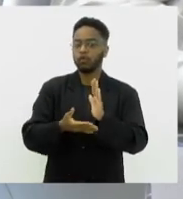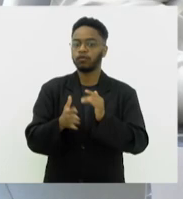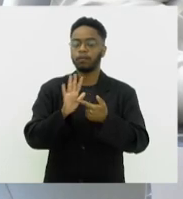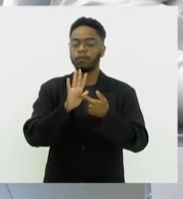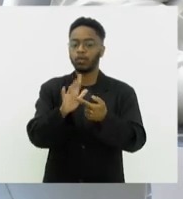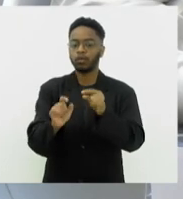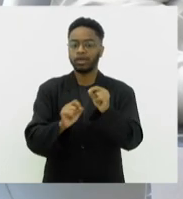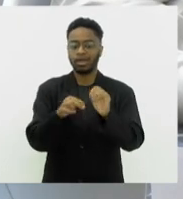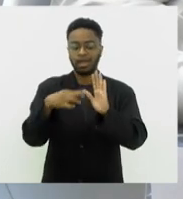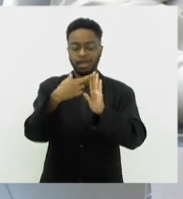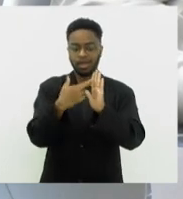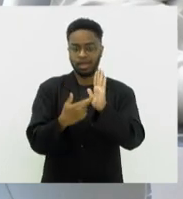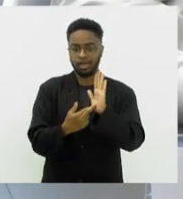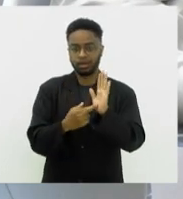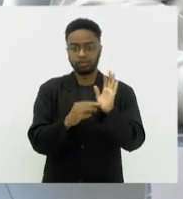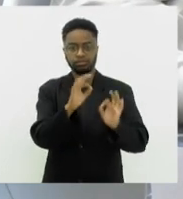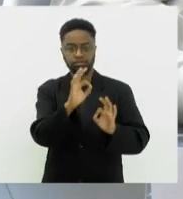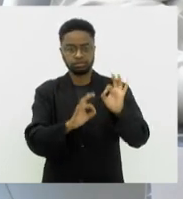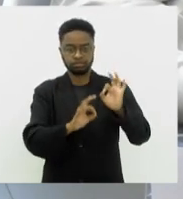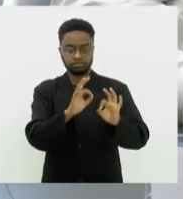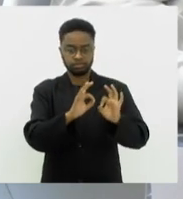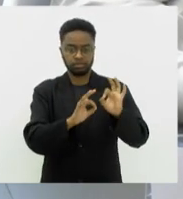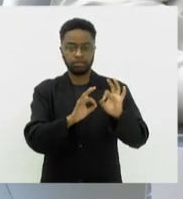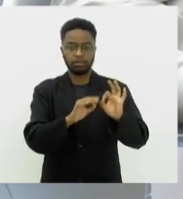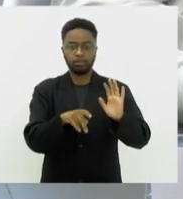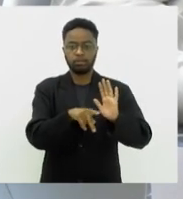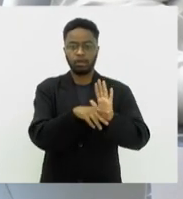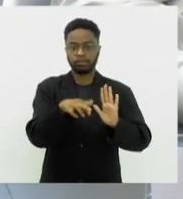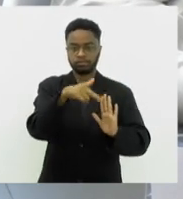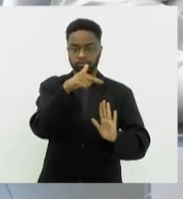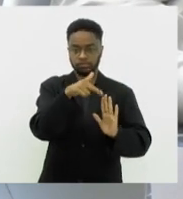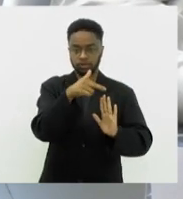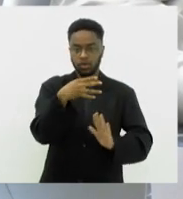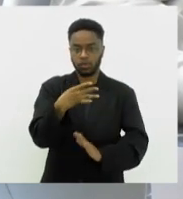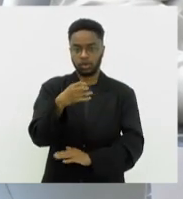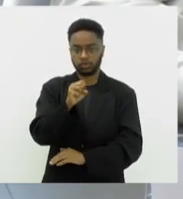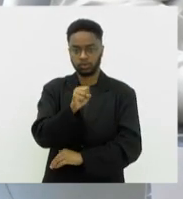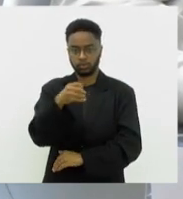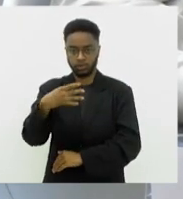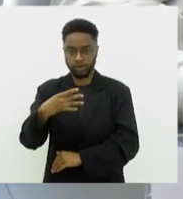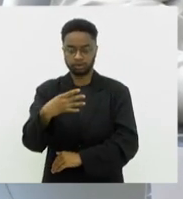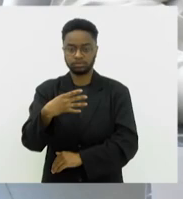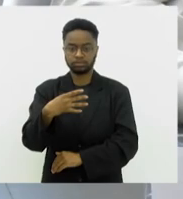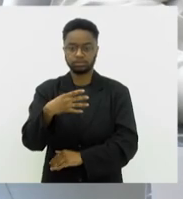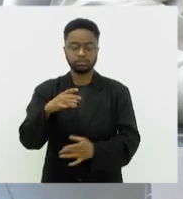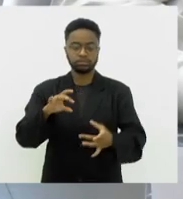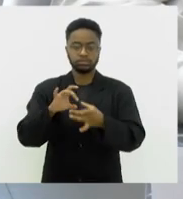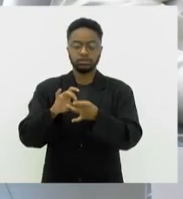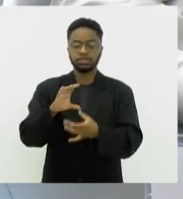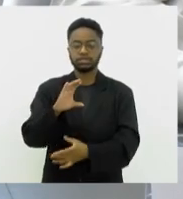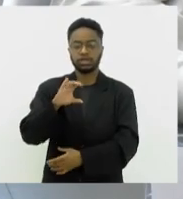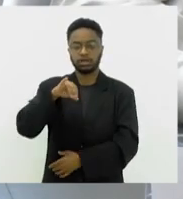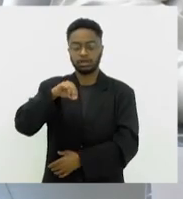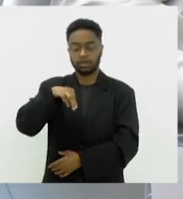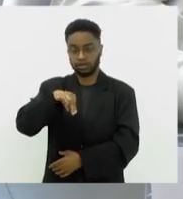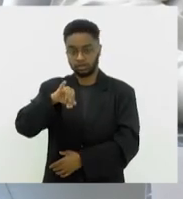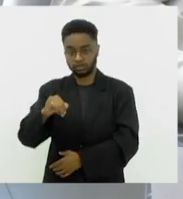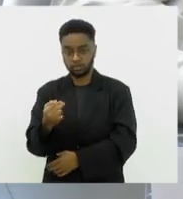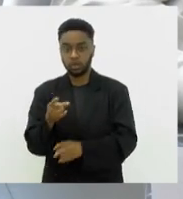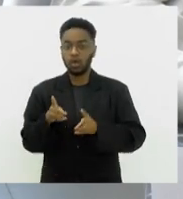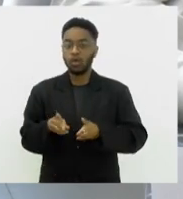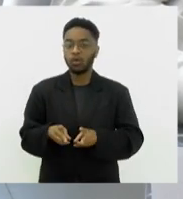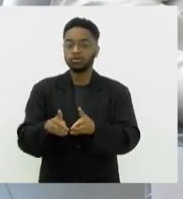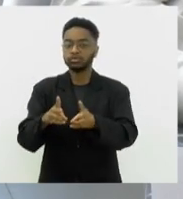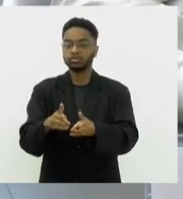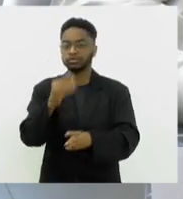parâmetros estabelecidos no na resolução 484 CNJ continuam a ser